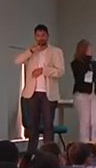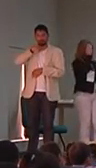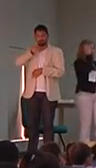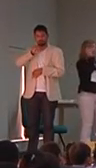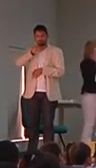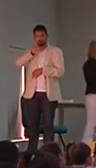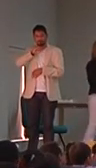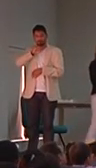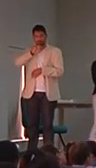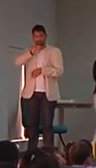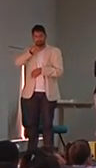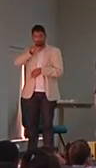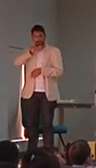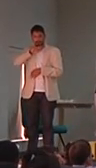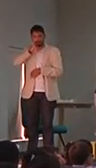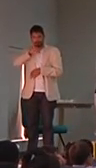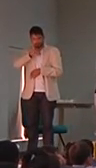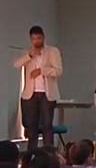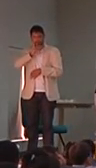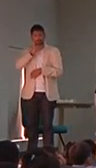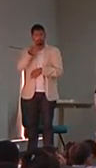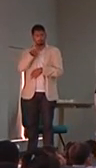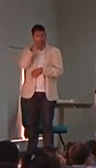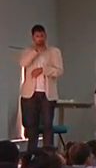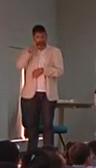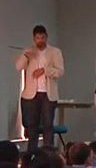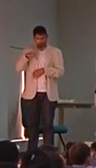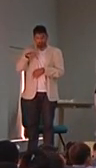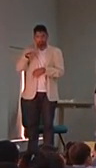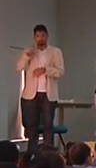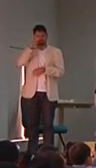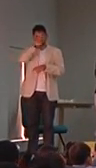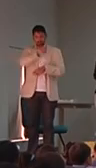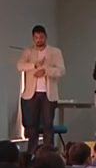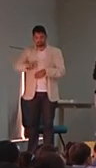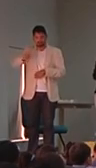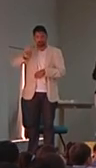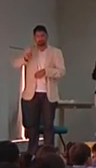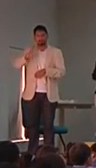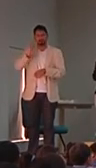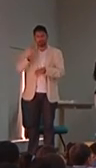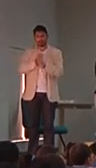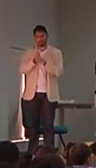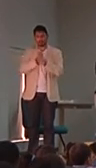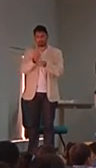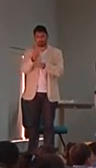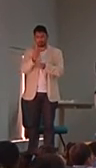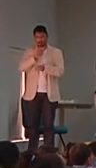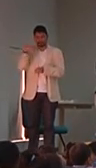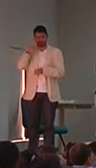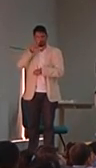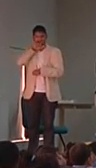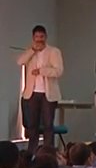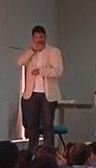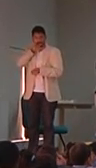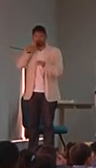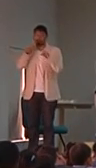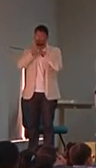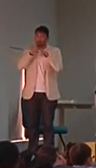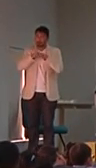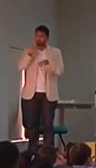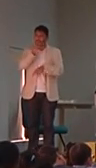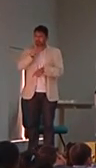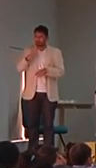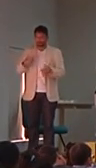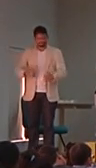Cavalcante, professor de universidade há 40 anos, a Unicap, e professor com muito orgulho do